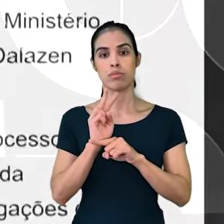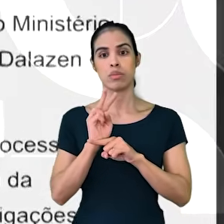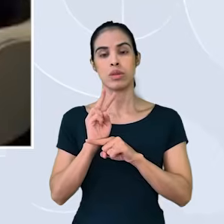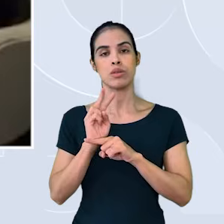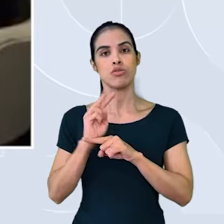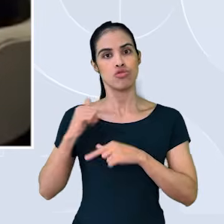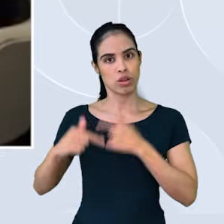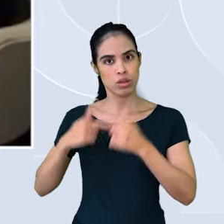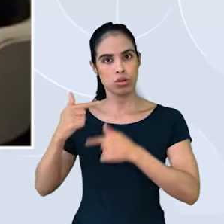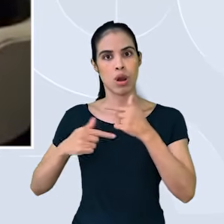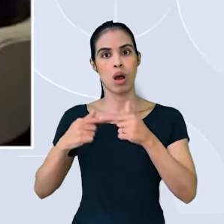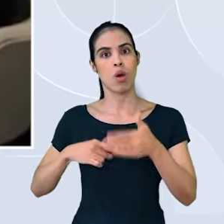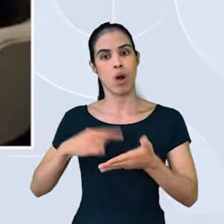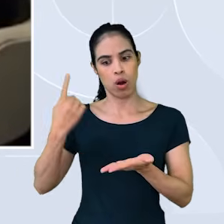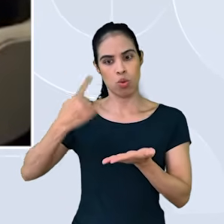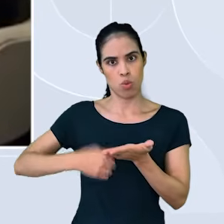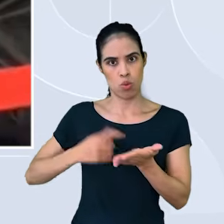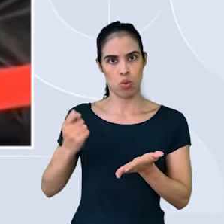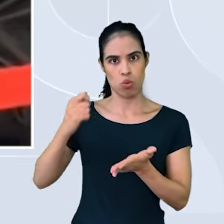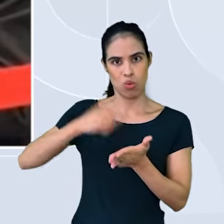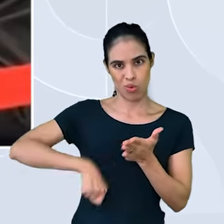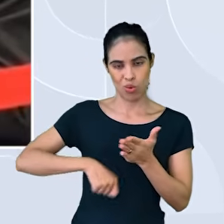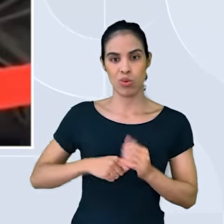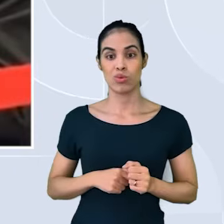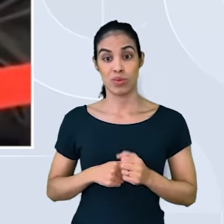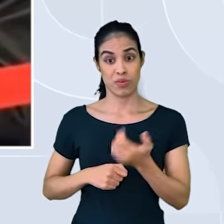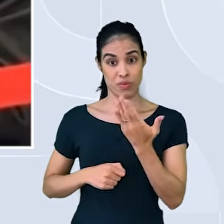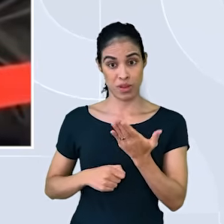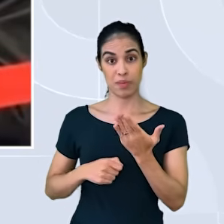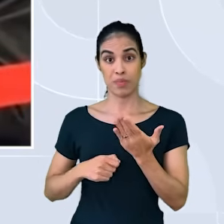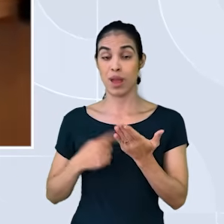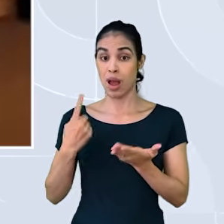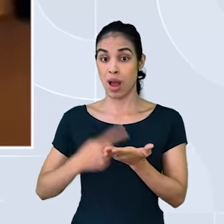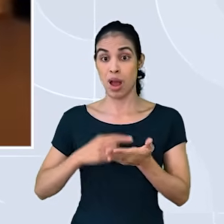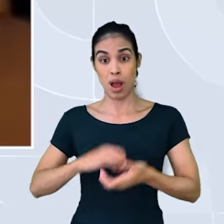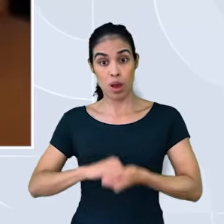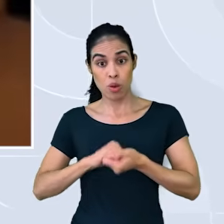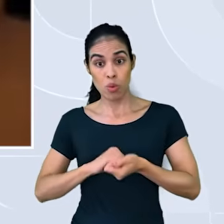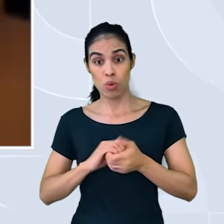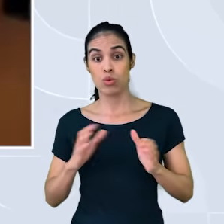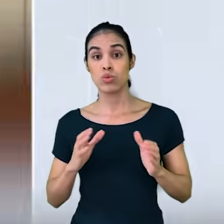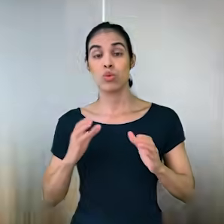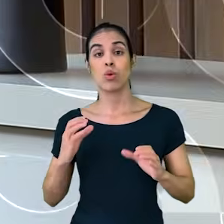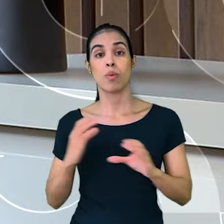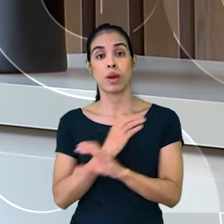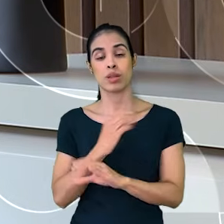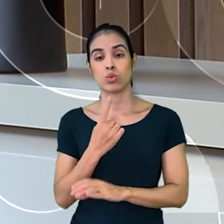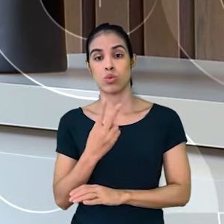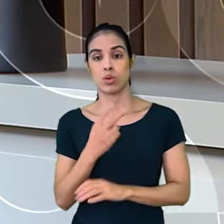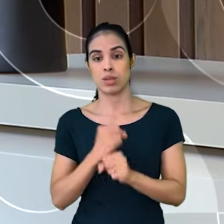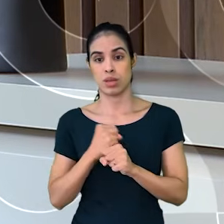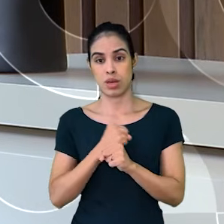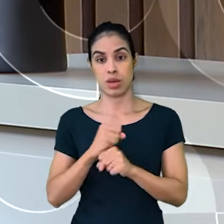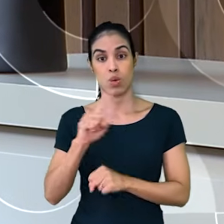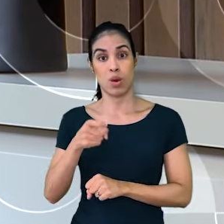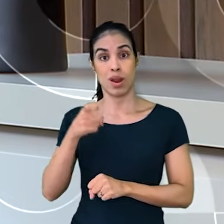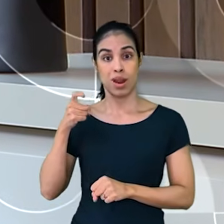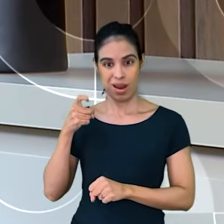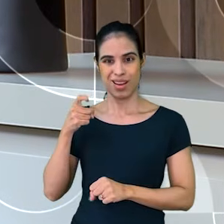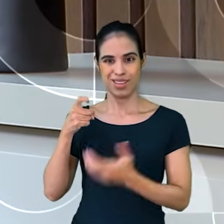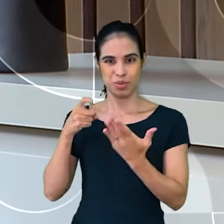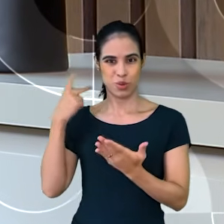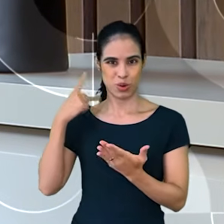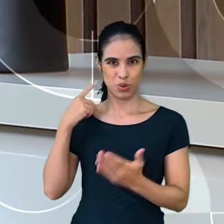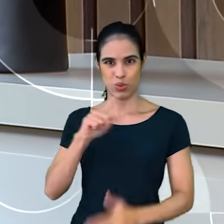histórico homologado no TST. A maior conciliação da Justiça do Trabalho completa 12 anos. Em conversa com o ex-procurador-geral